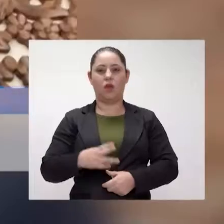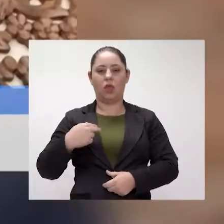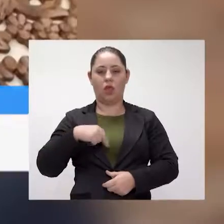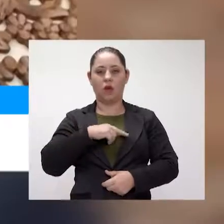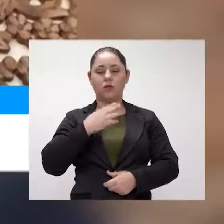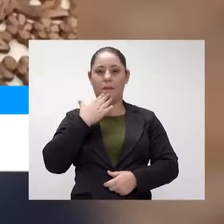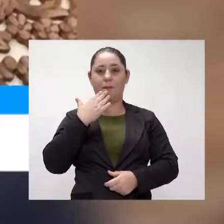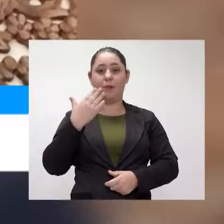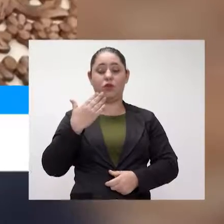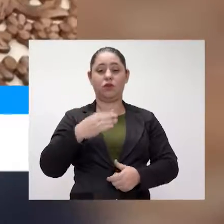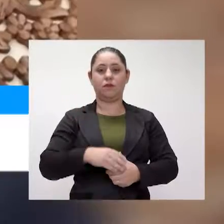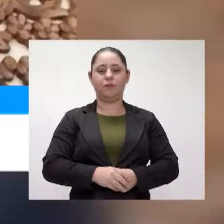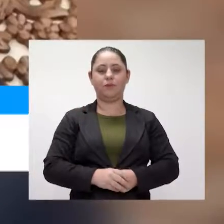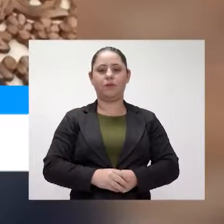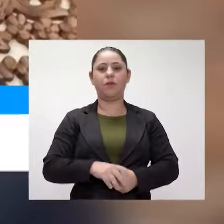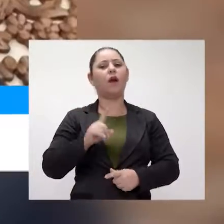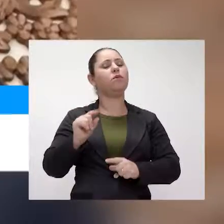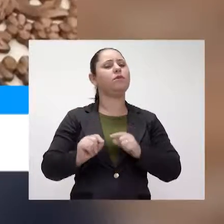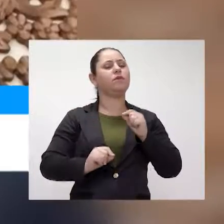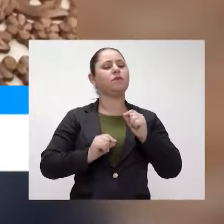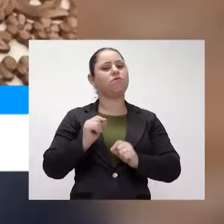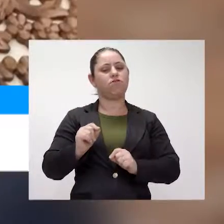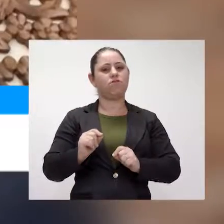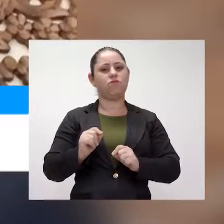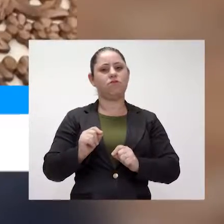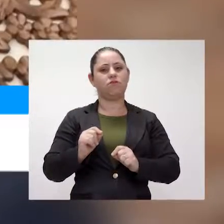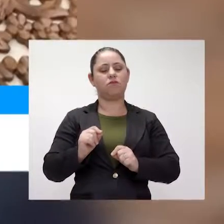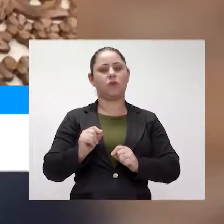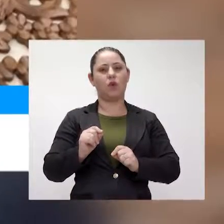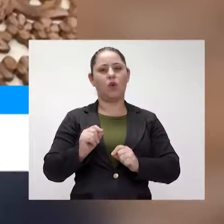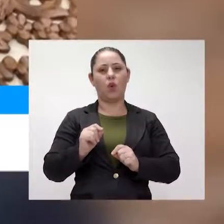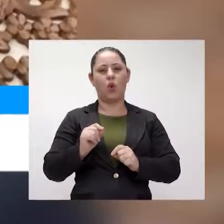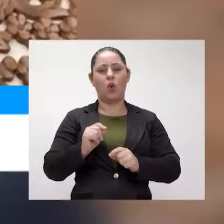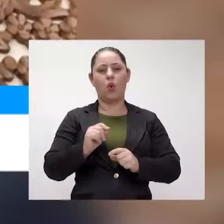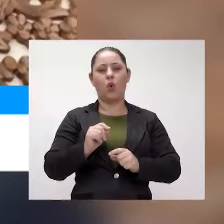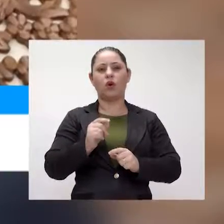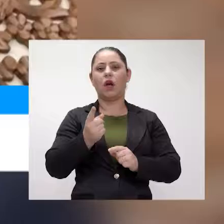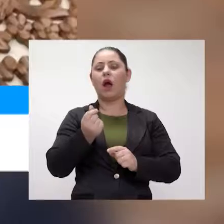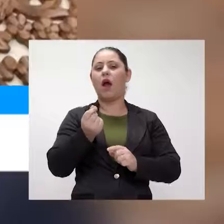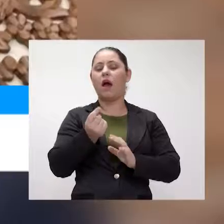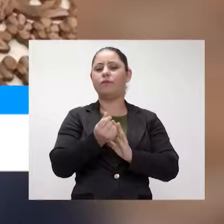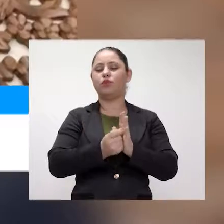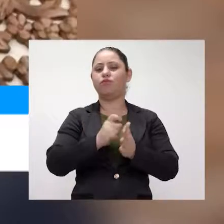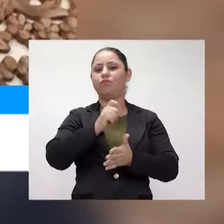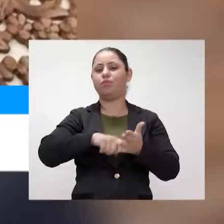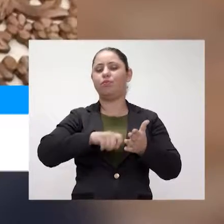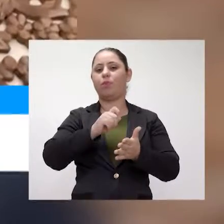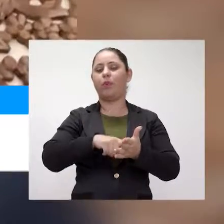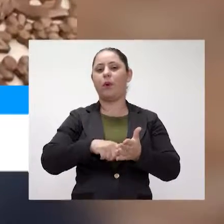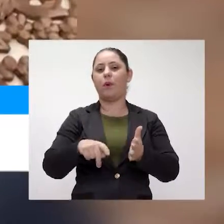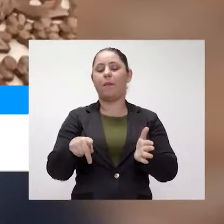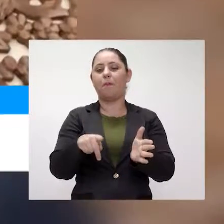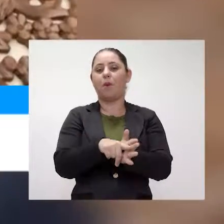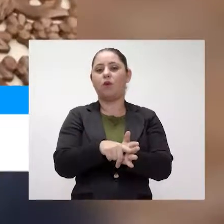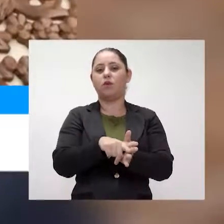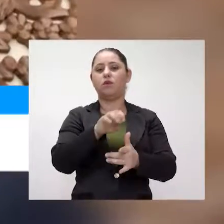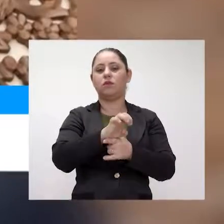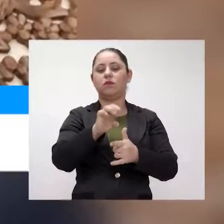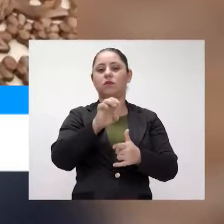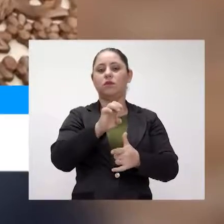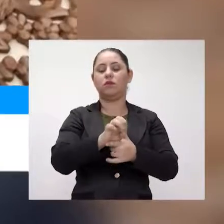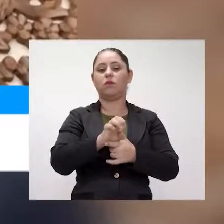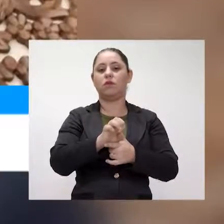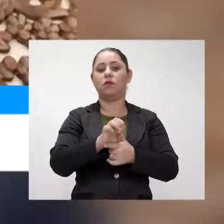Selic. Nós estamos pedindo para que os créditos tributários